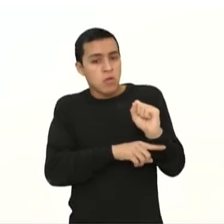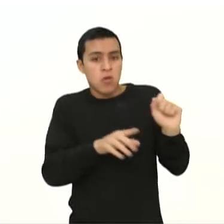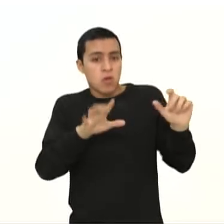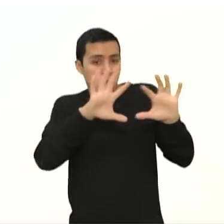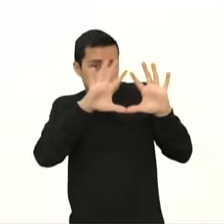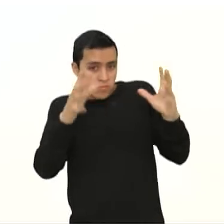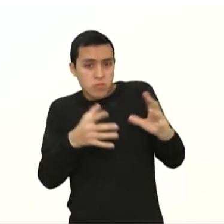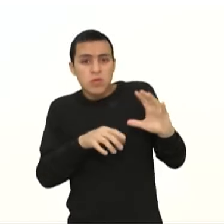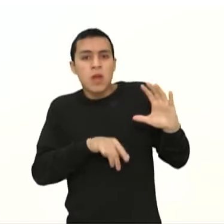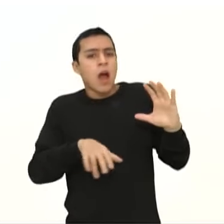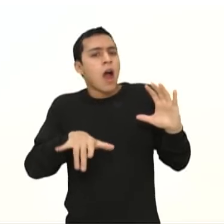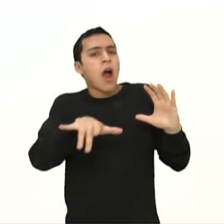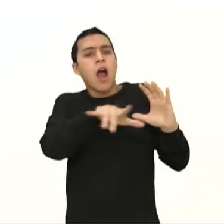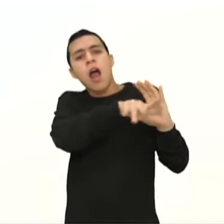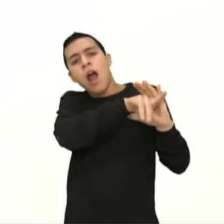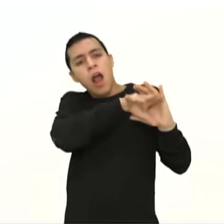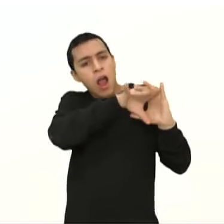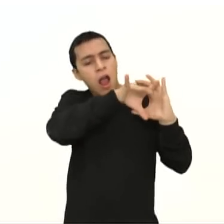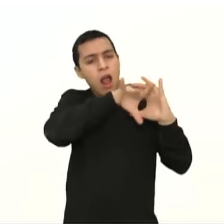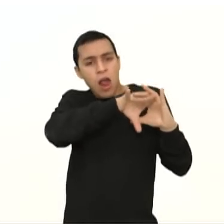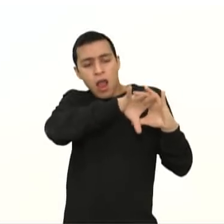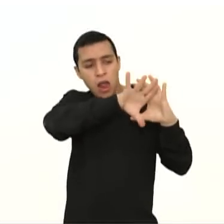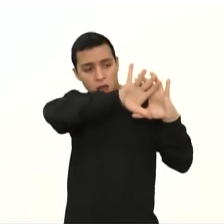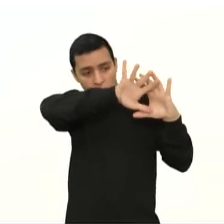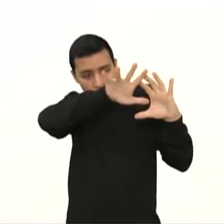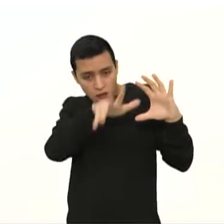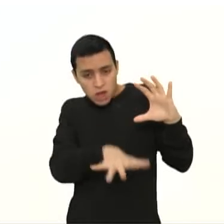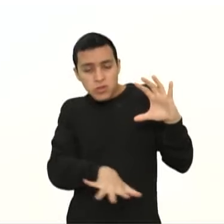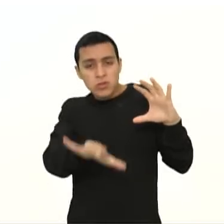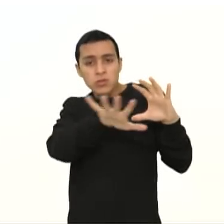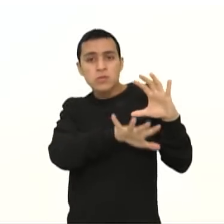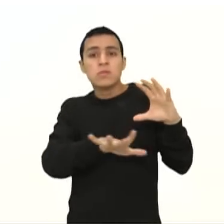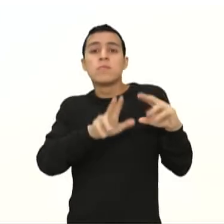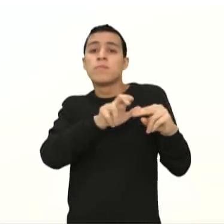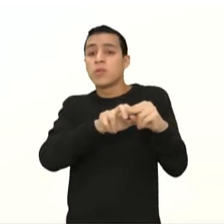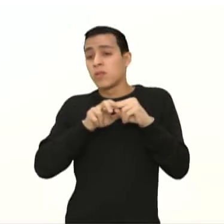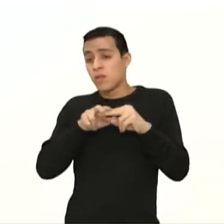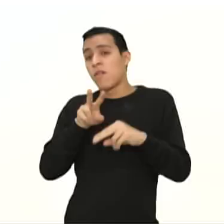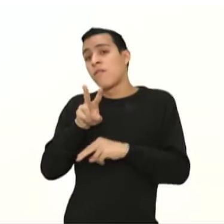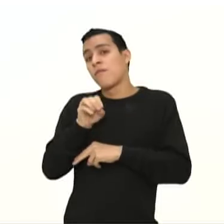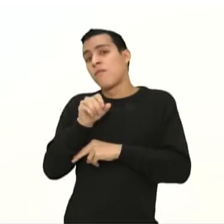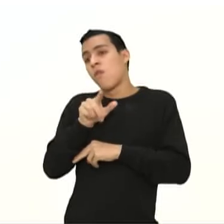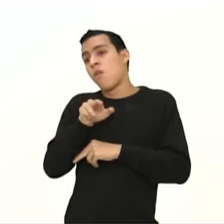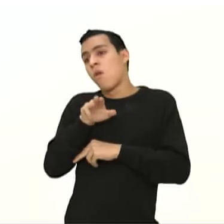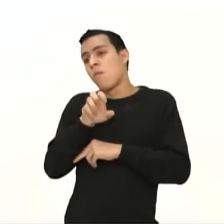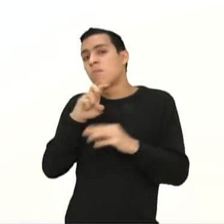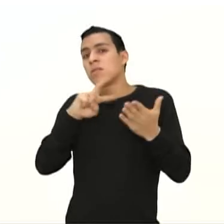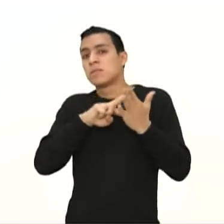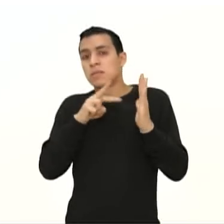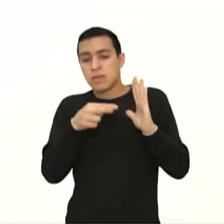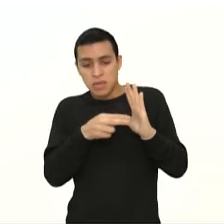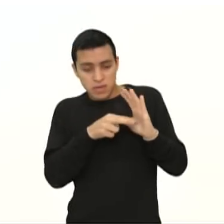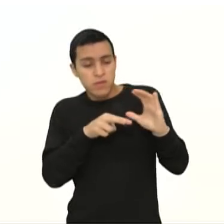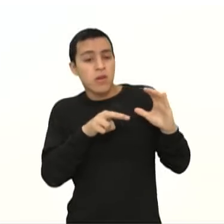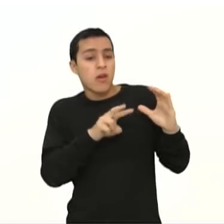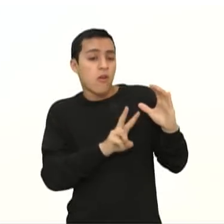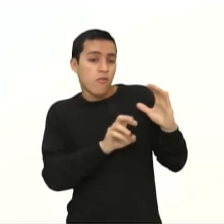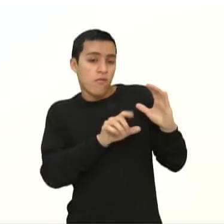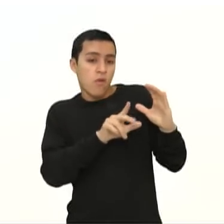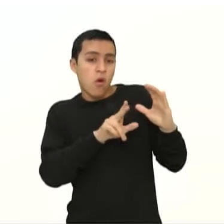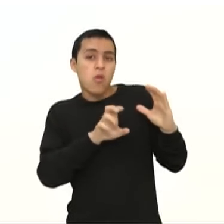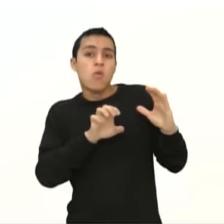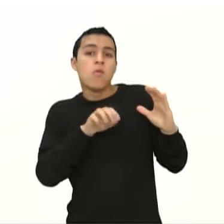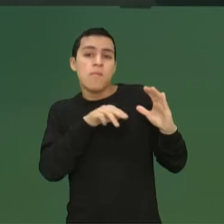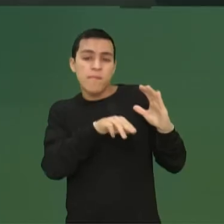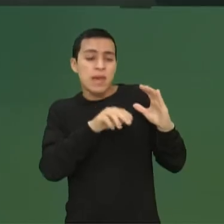do recipiente no qual ele está contido. Por isso, o volume de um gás será o volume do recipiente usado